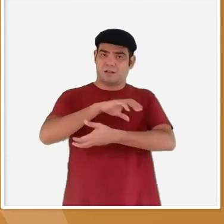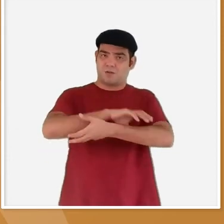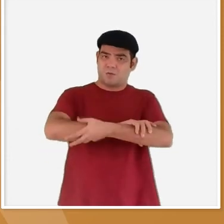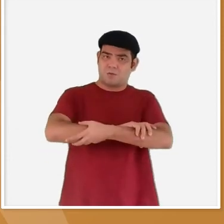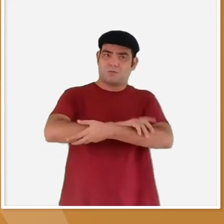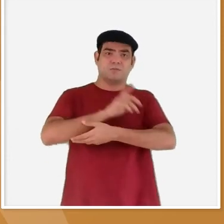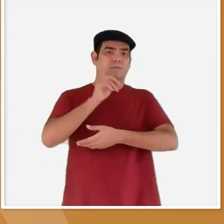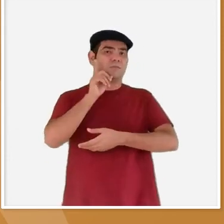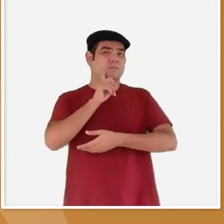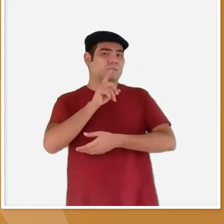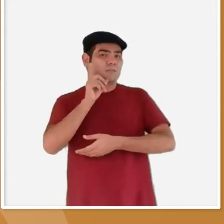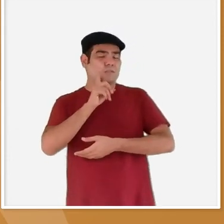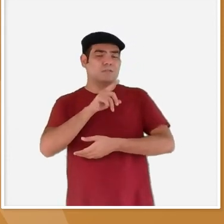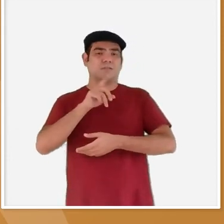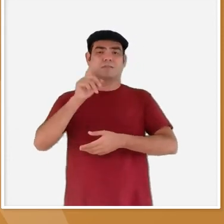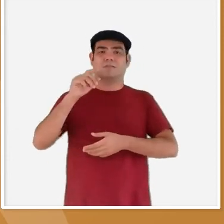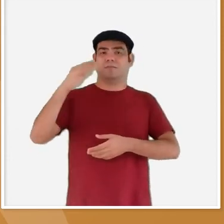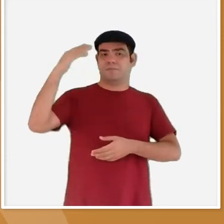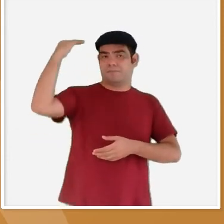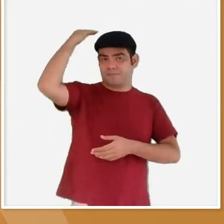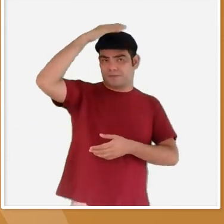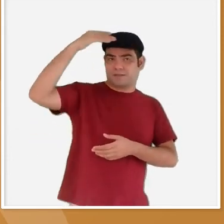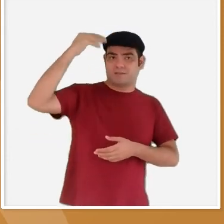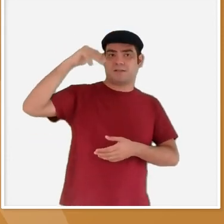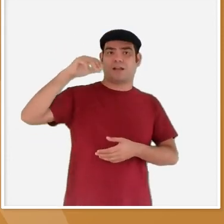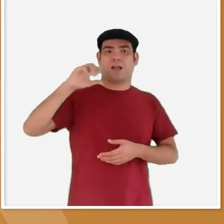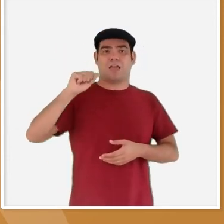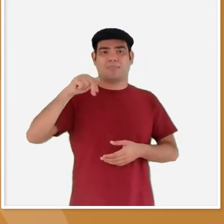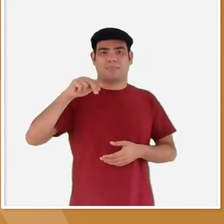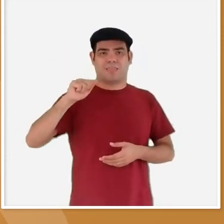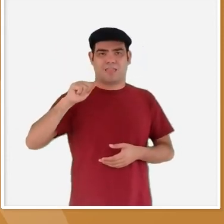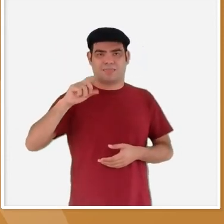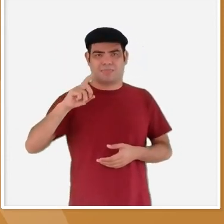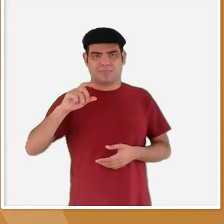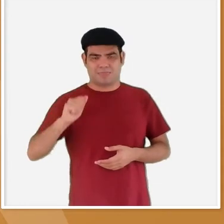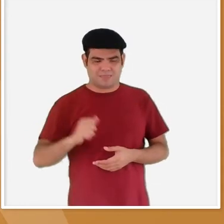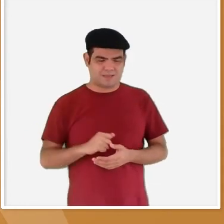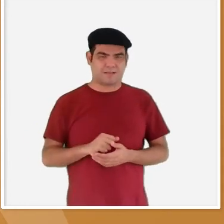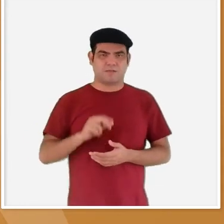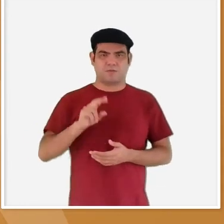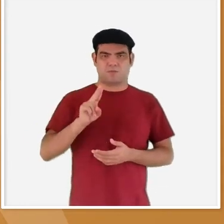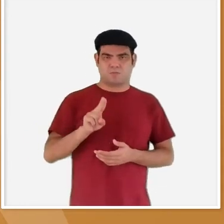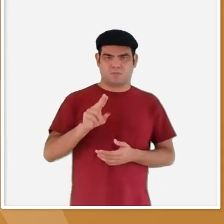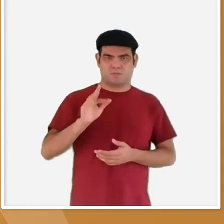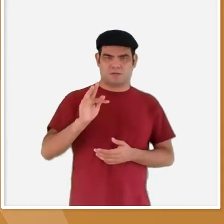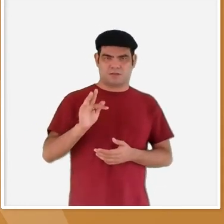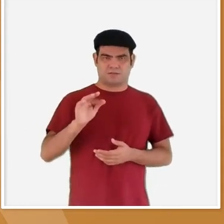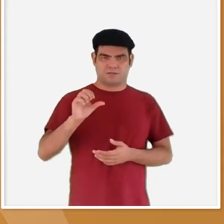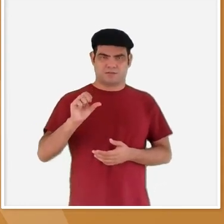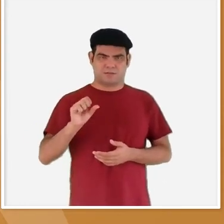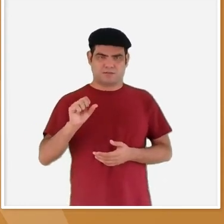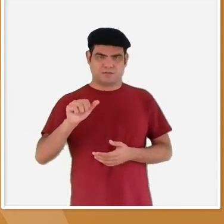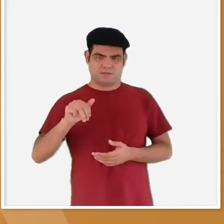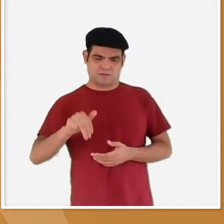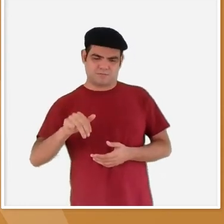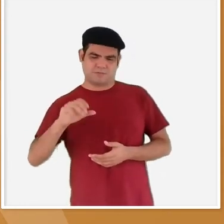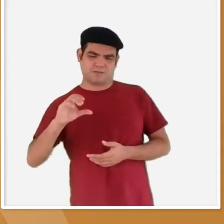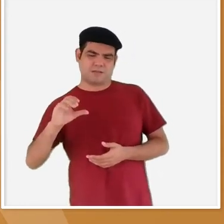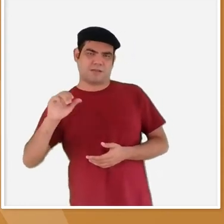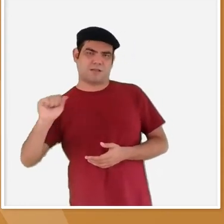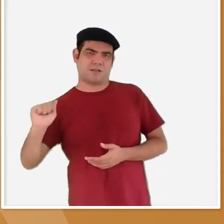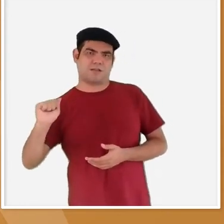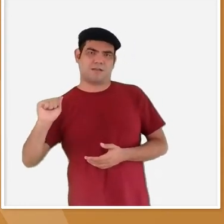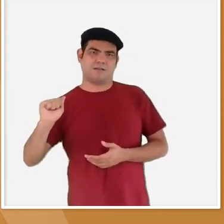Unidos, México e Canadá, o USMCA, essa é a sigla atual, que ele